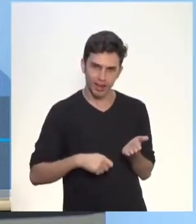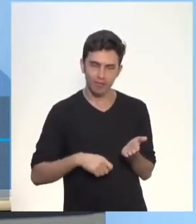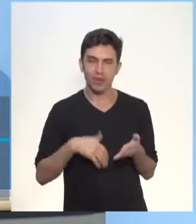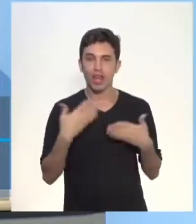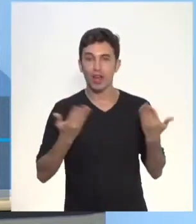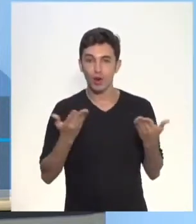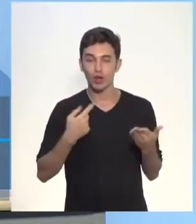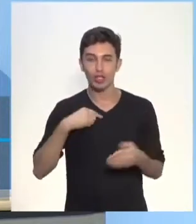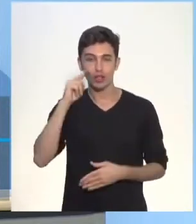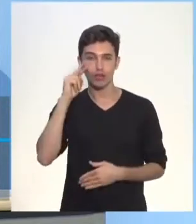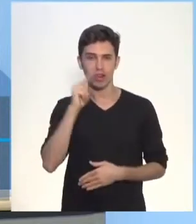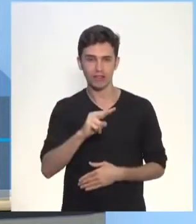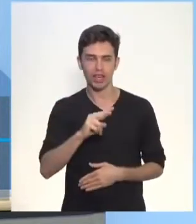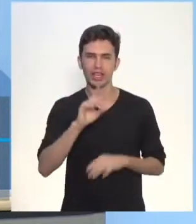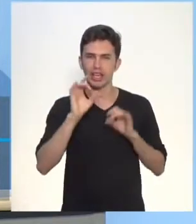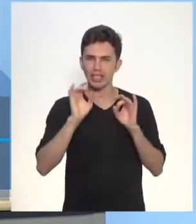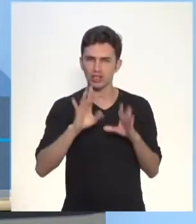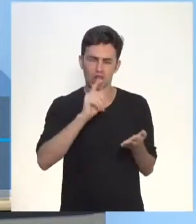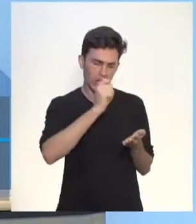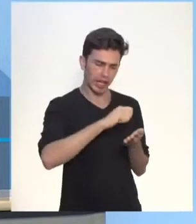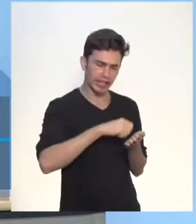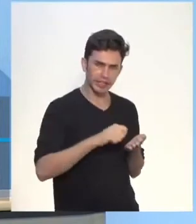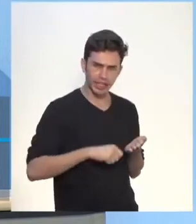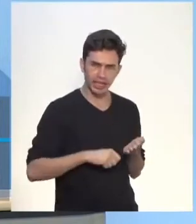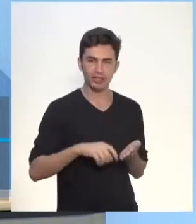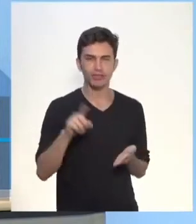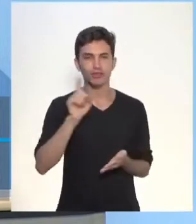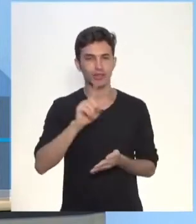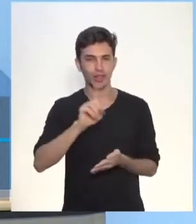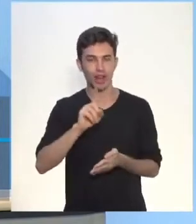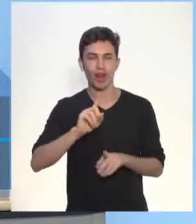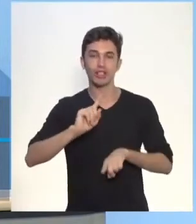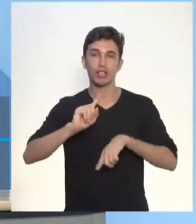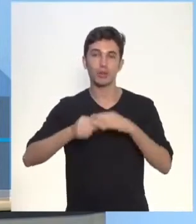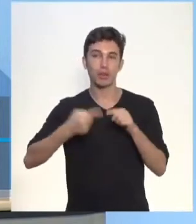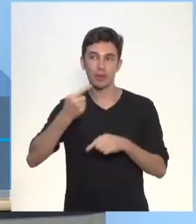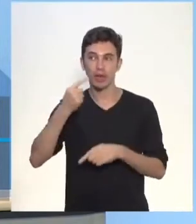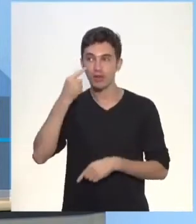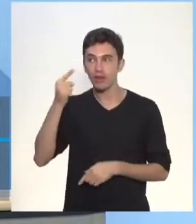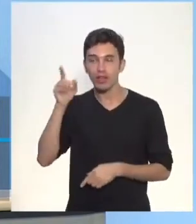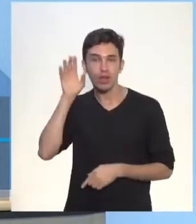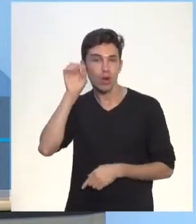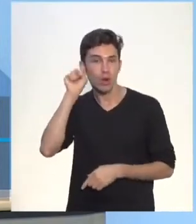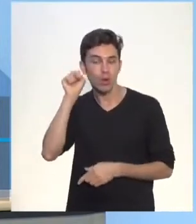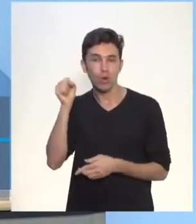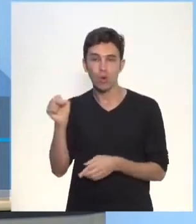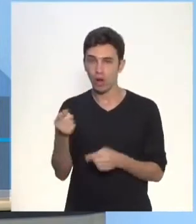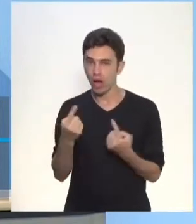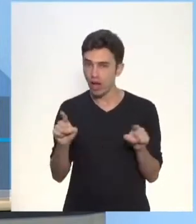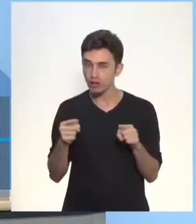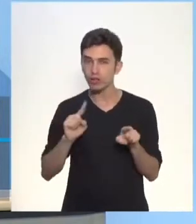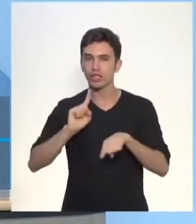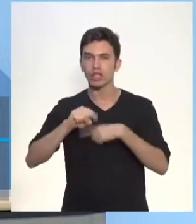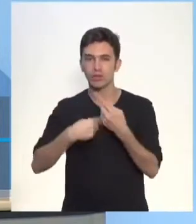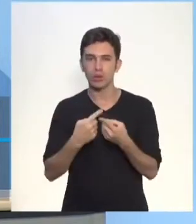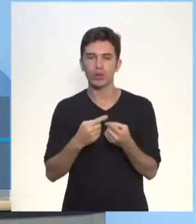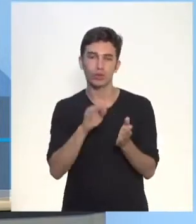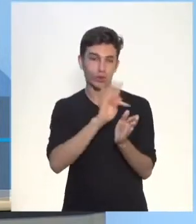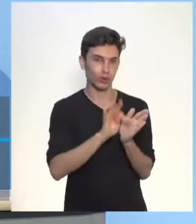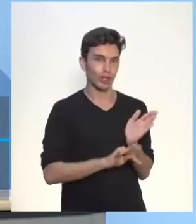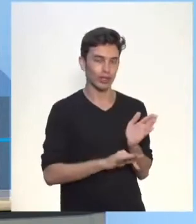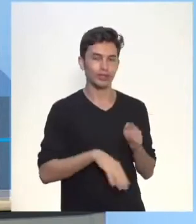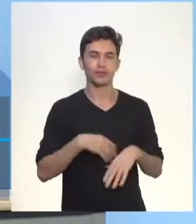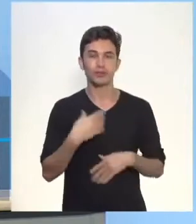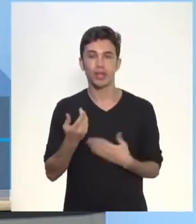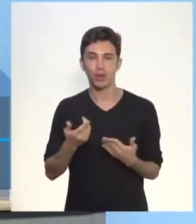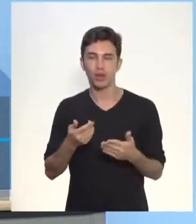ver um poema que ele não está só na parte escrita, vai ser um áudio e depois um vídeo, para entrar dentro do contexto. Então vamos lá. Como nós já vimos